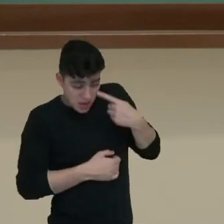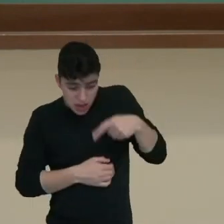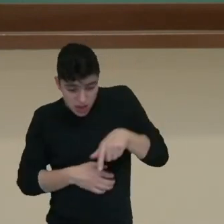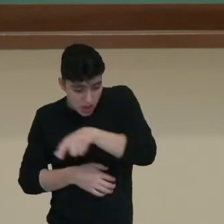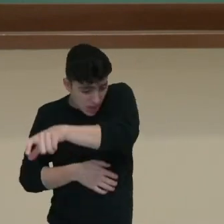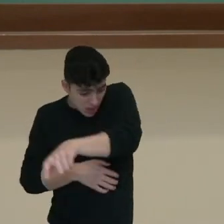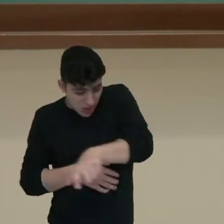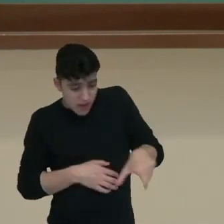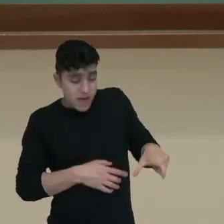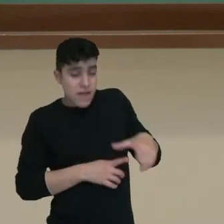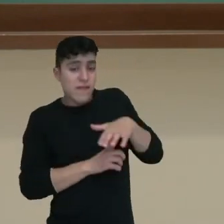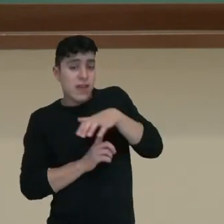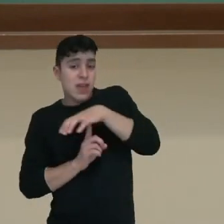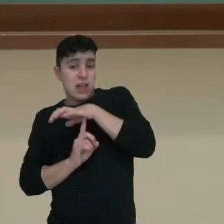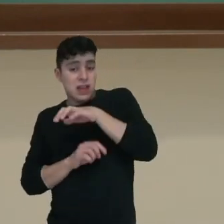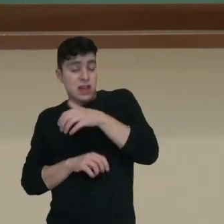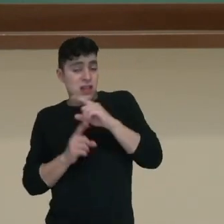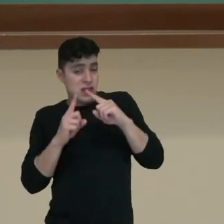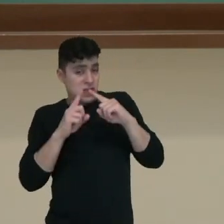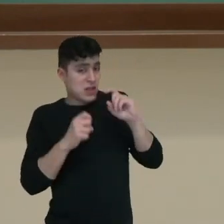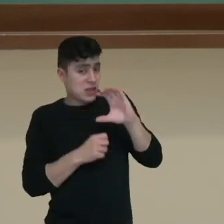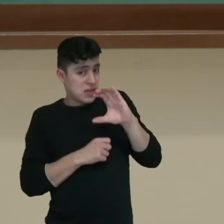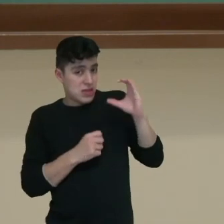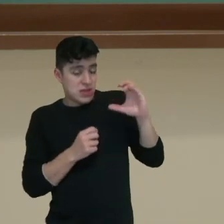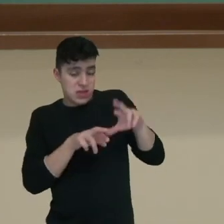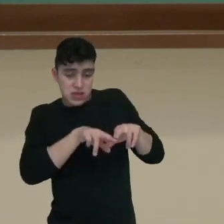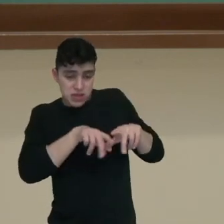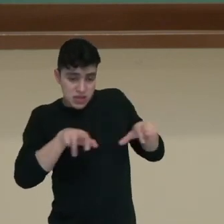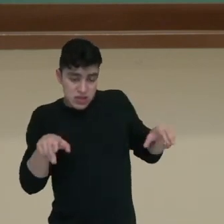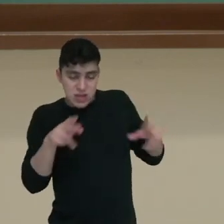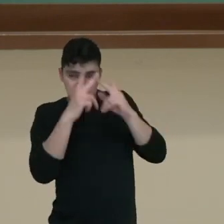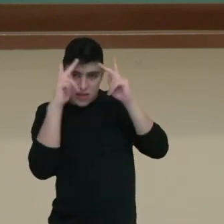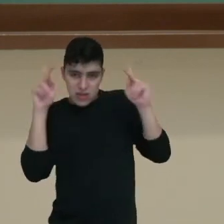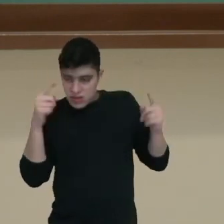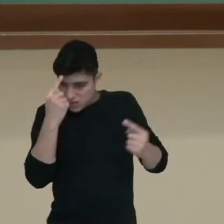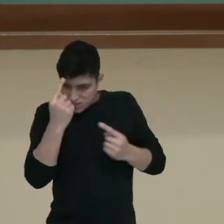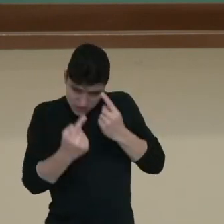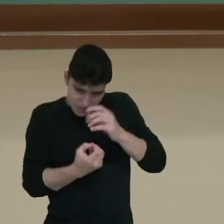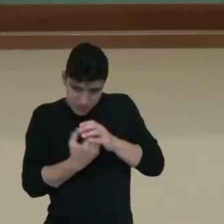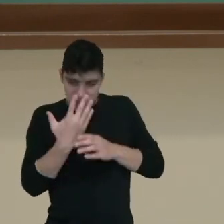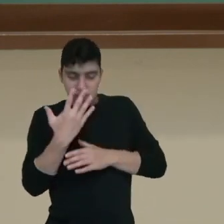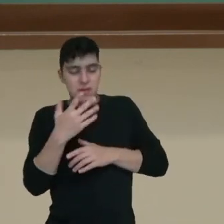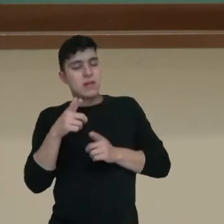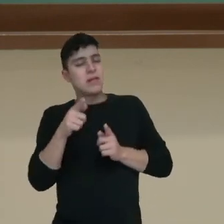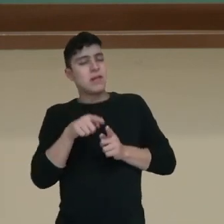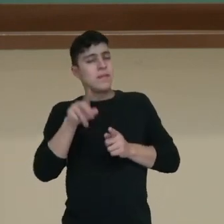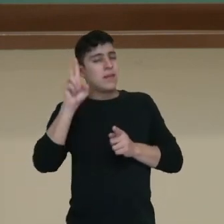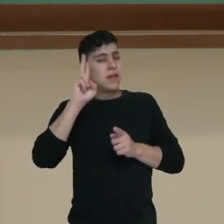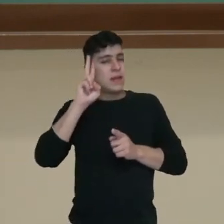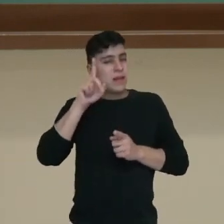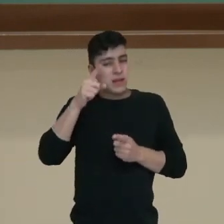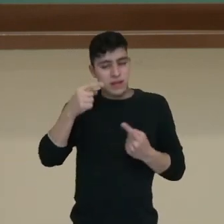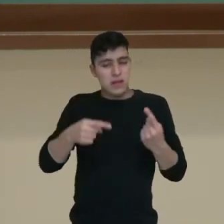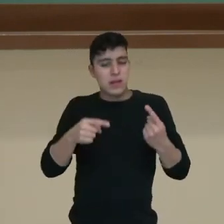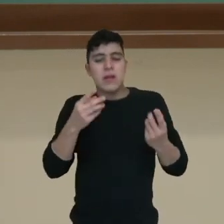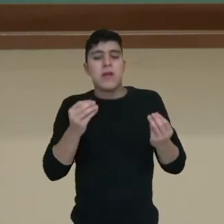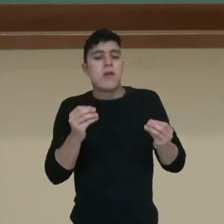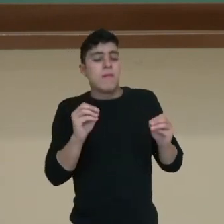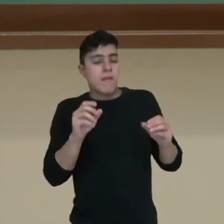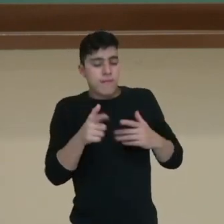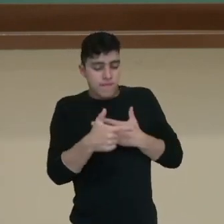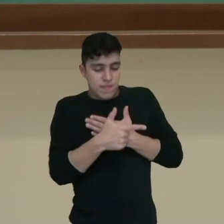na feira de ciências, por exemplo, né? Esses foraminíferos que vocês criaram. E não esqueçam também de discutir, né, o papel